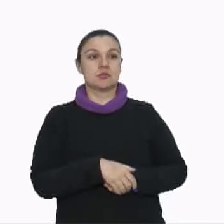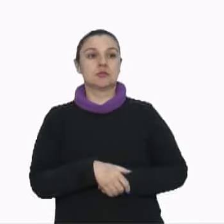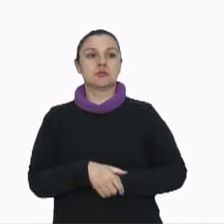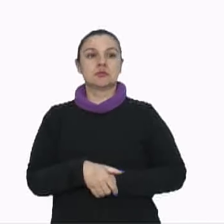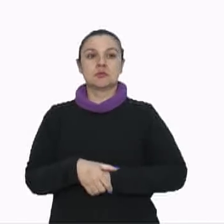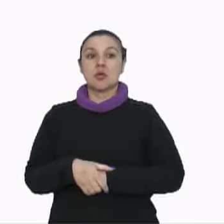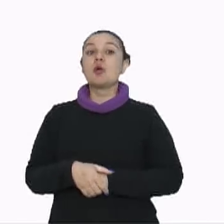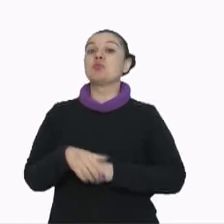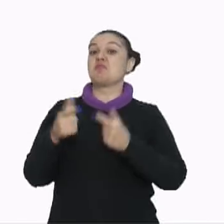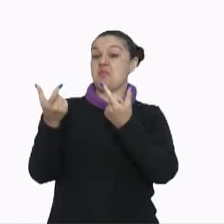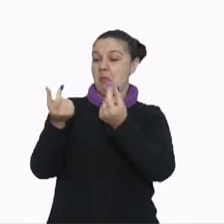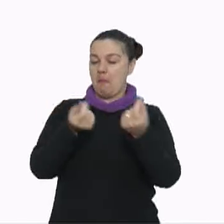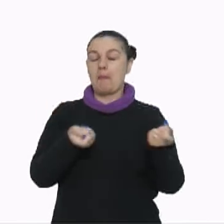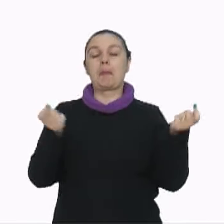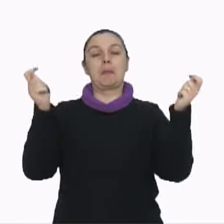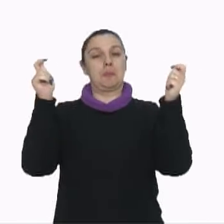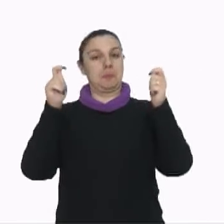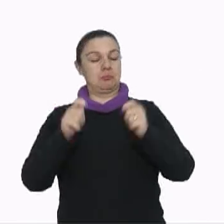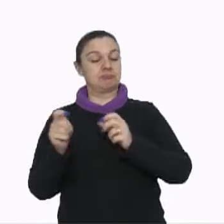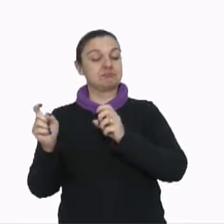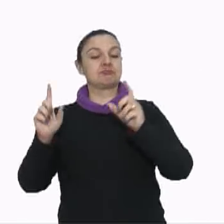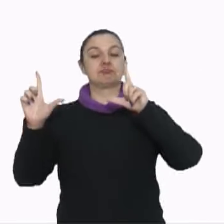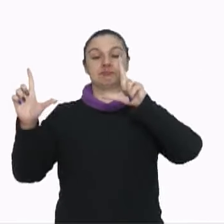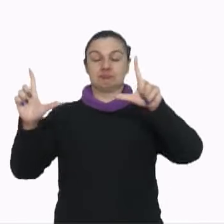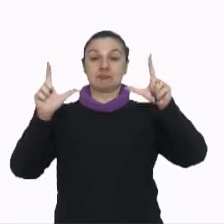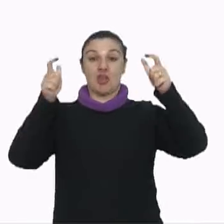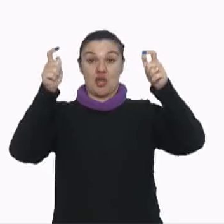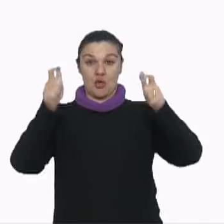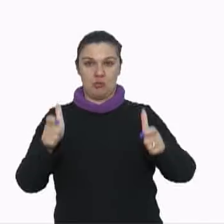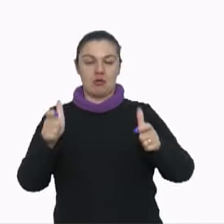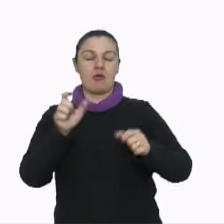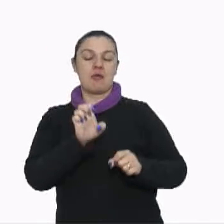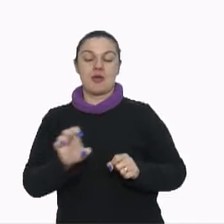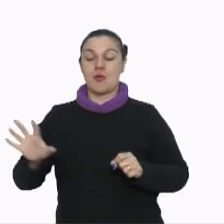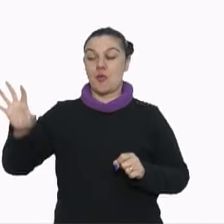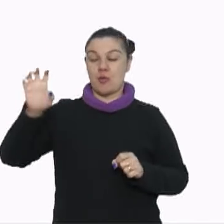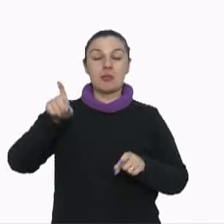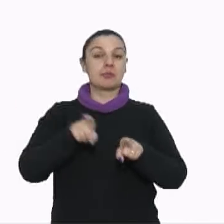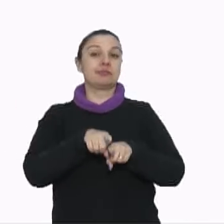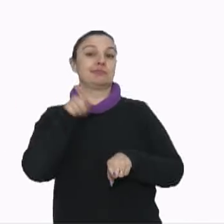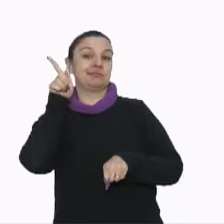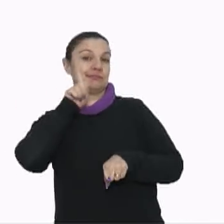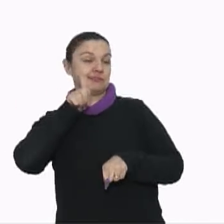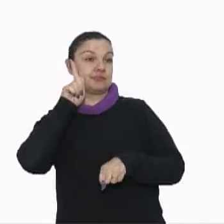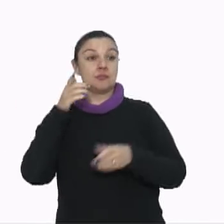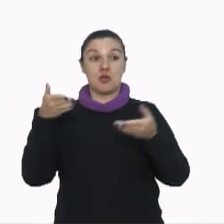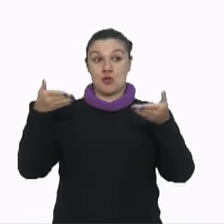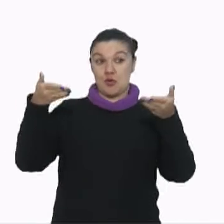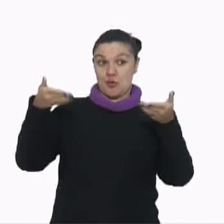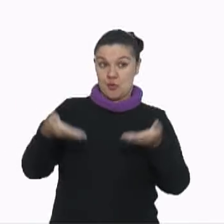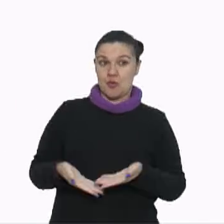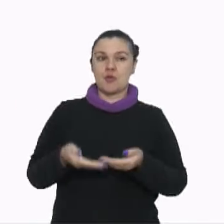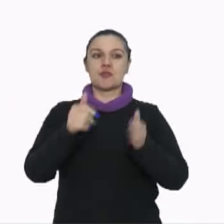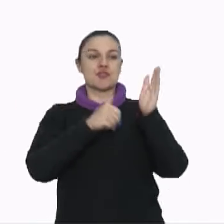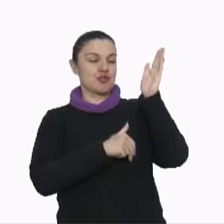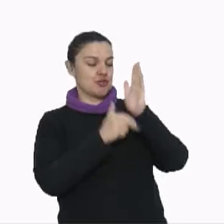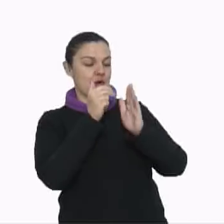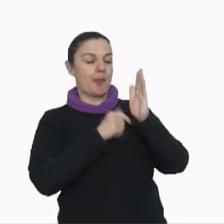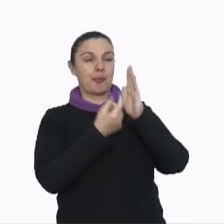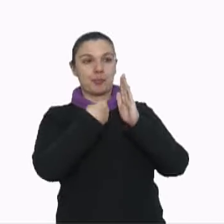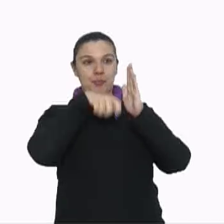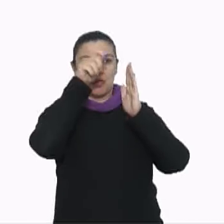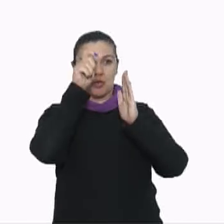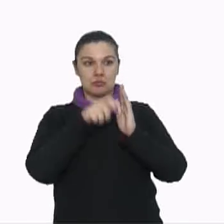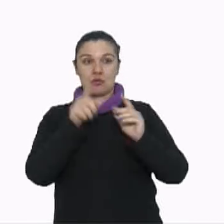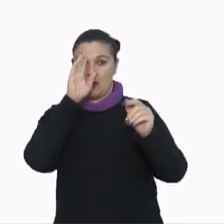preços compatíveis aos praticados em galerias da Europa e dos Estados Unidos. Hoje, a pintura ocupa um